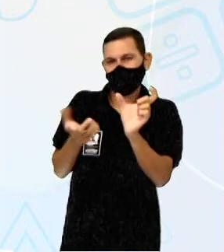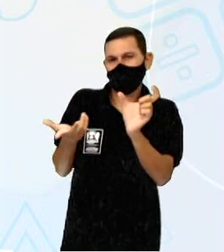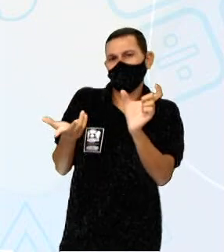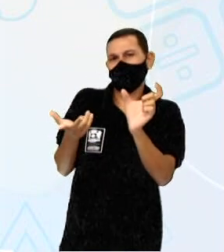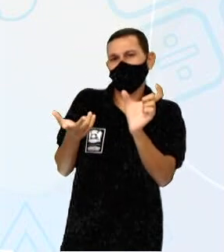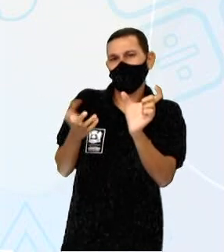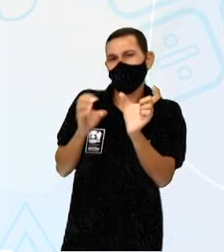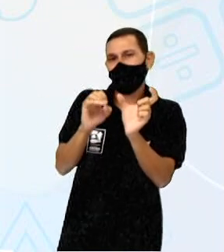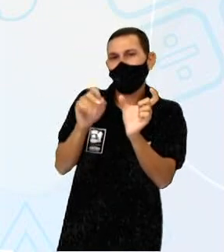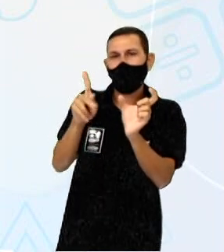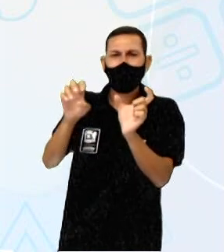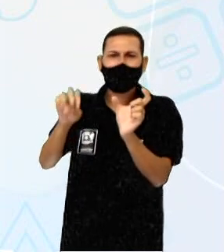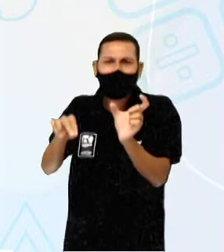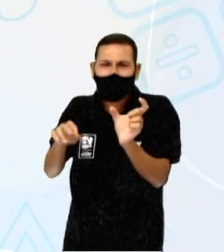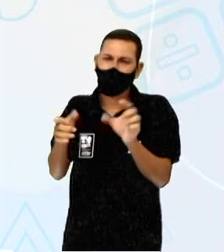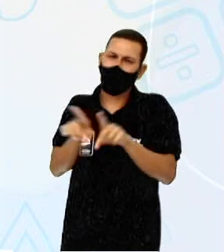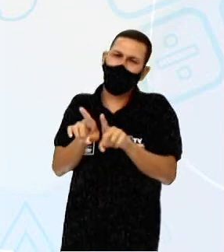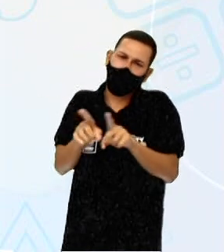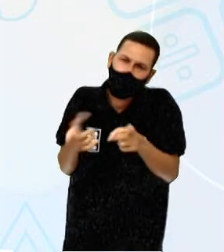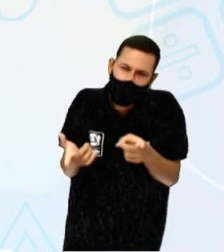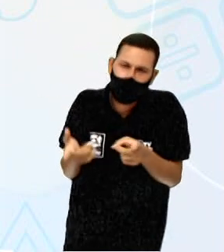opened. Call vai ser called.